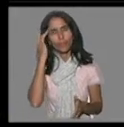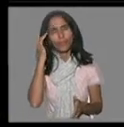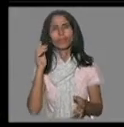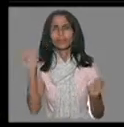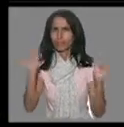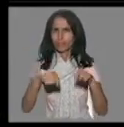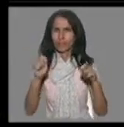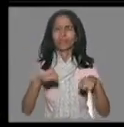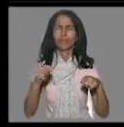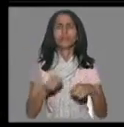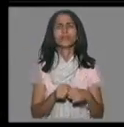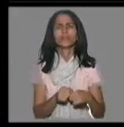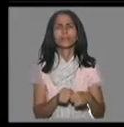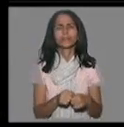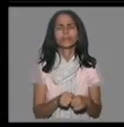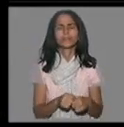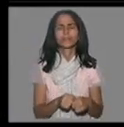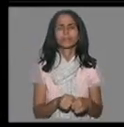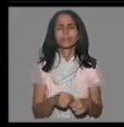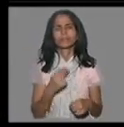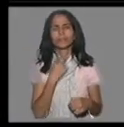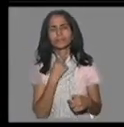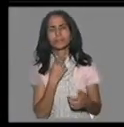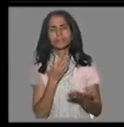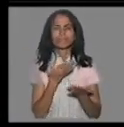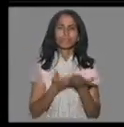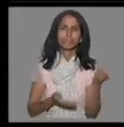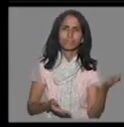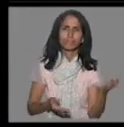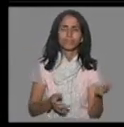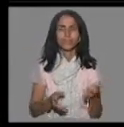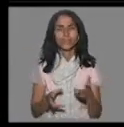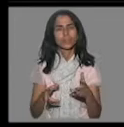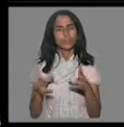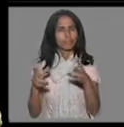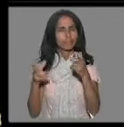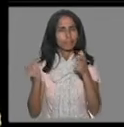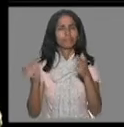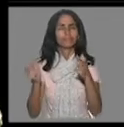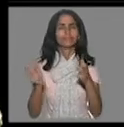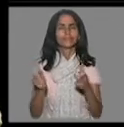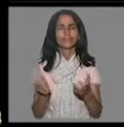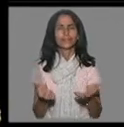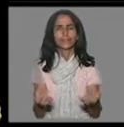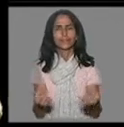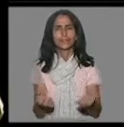super possível. Eu acho que a gente não pode perder esse caráter, né? O caráter